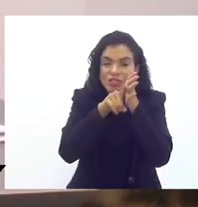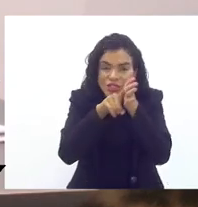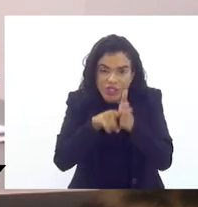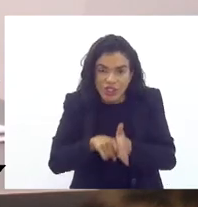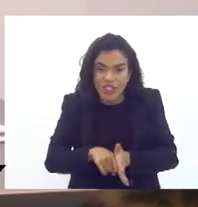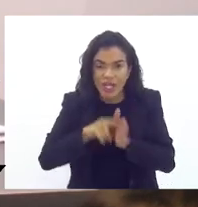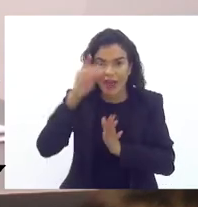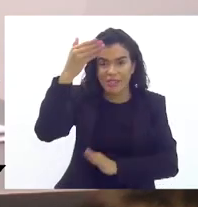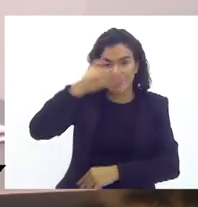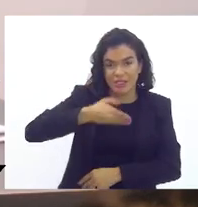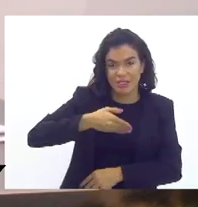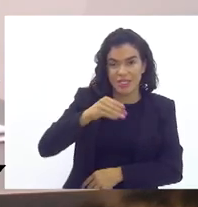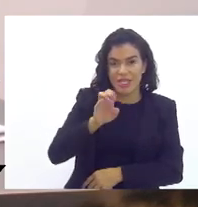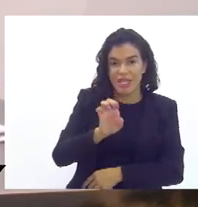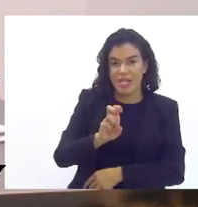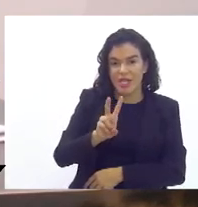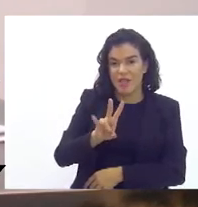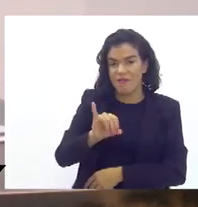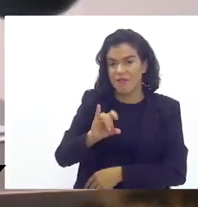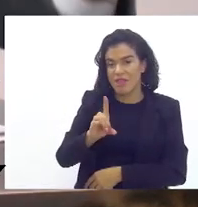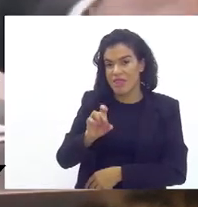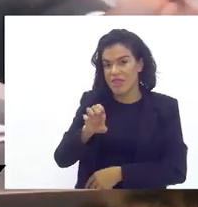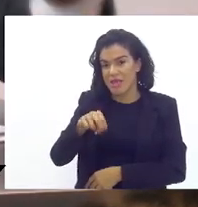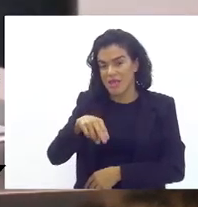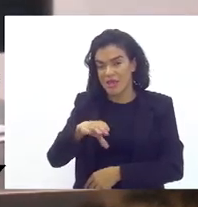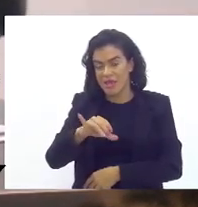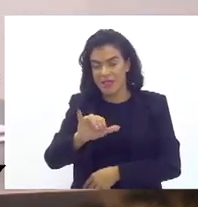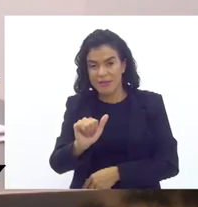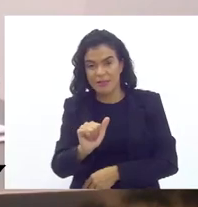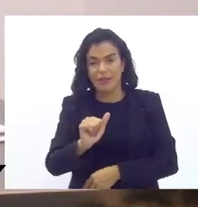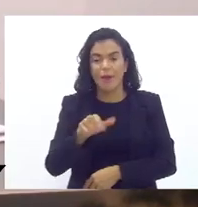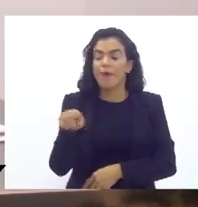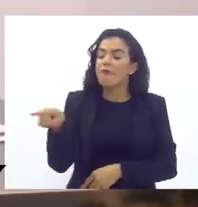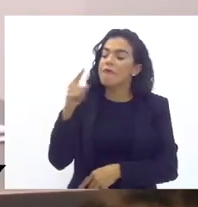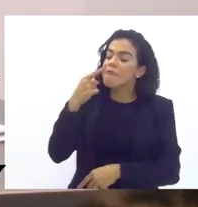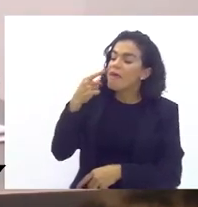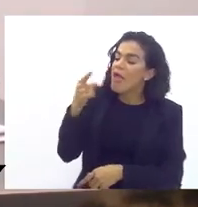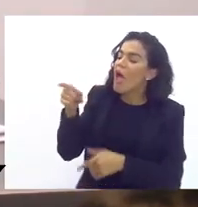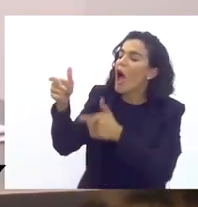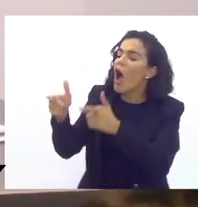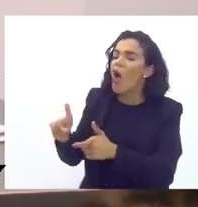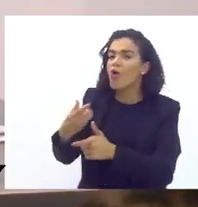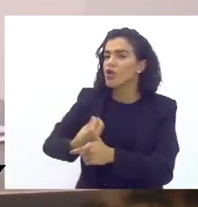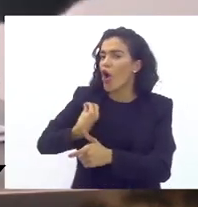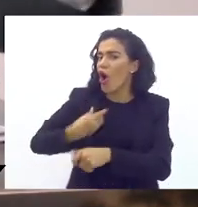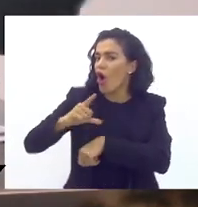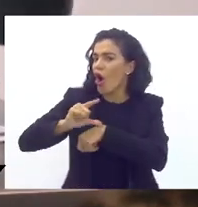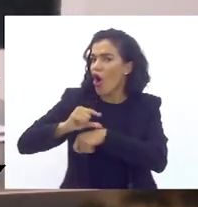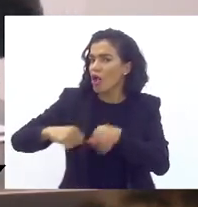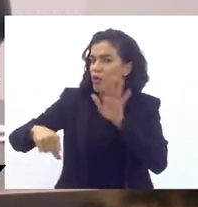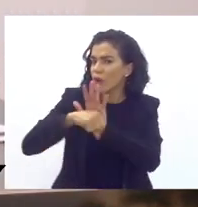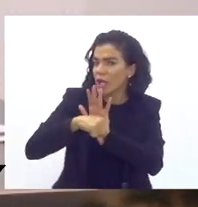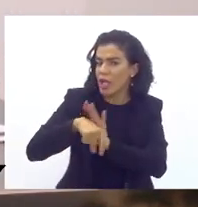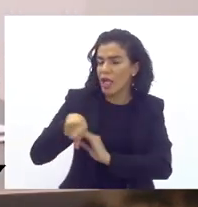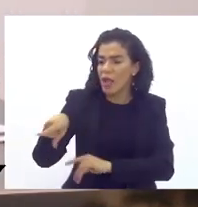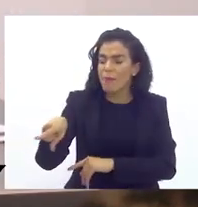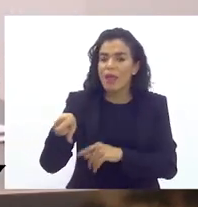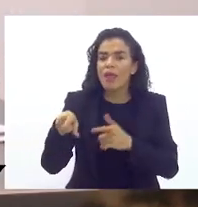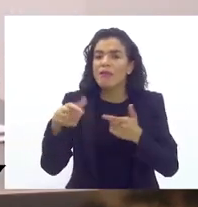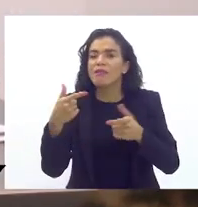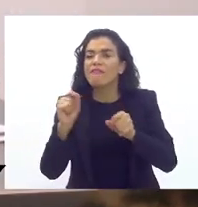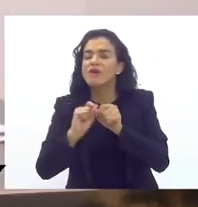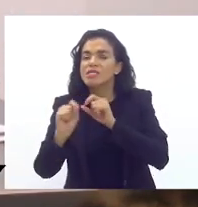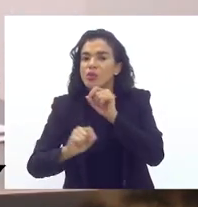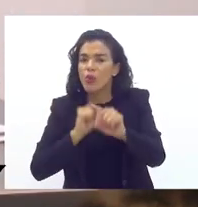de evidências Então isso que o senhor colocou de checar uma ocupação e onde é que ele tava vou pegar um outro dado isso é